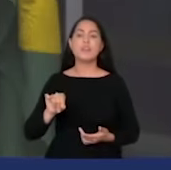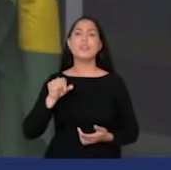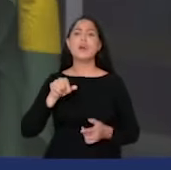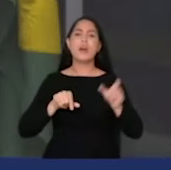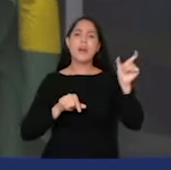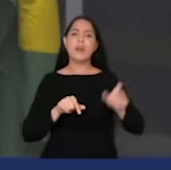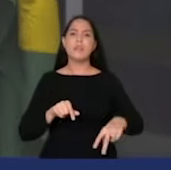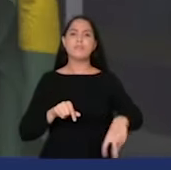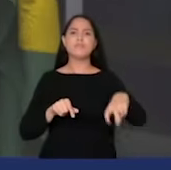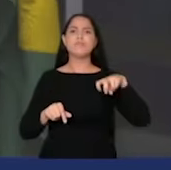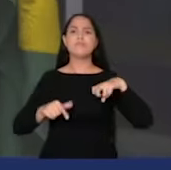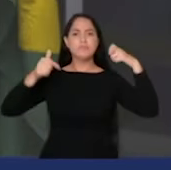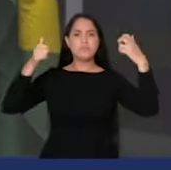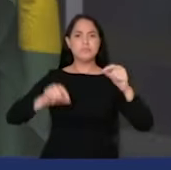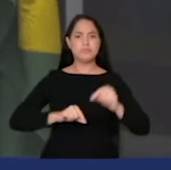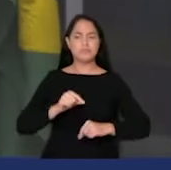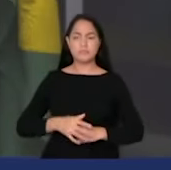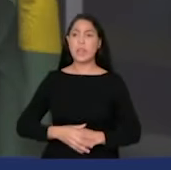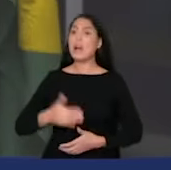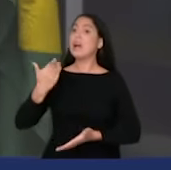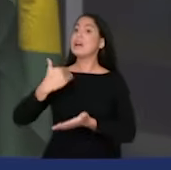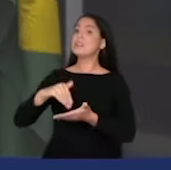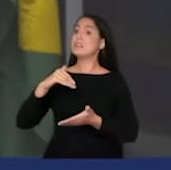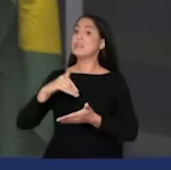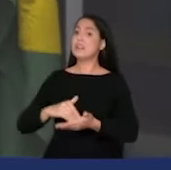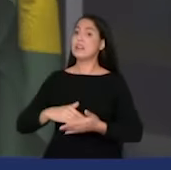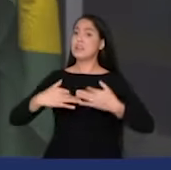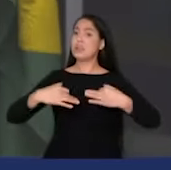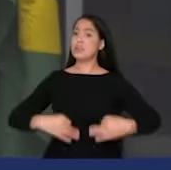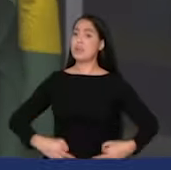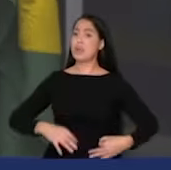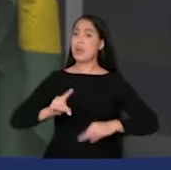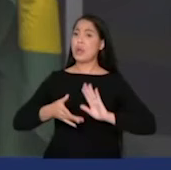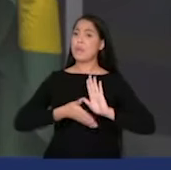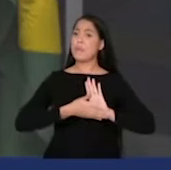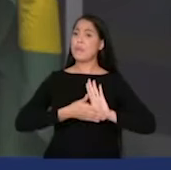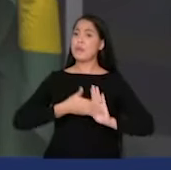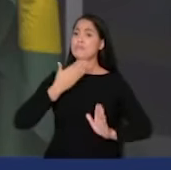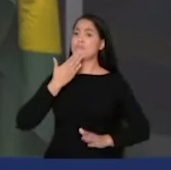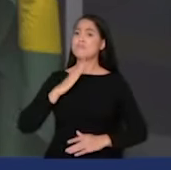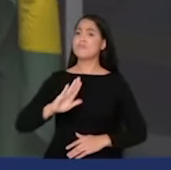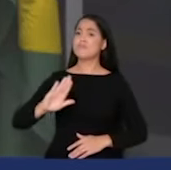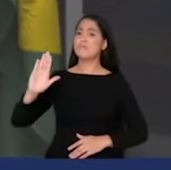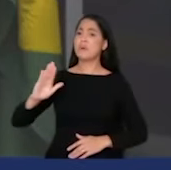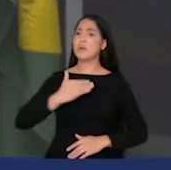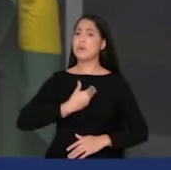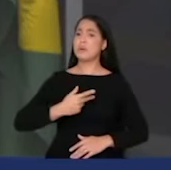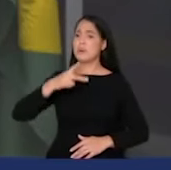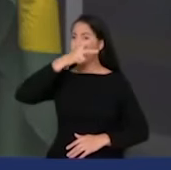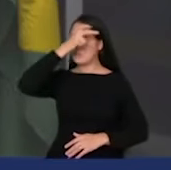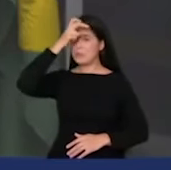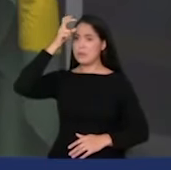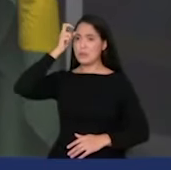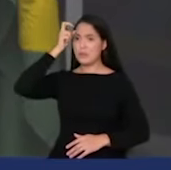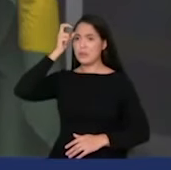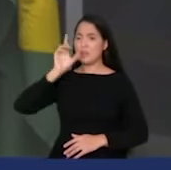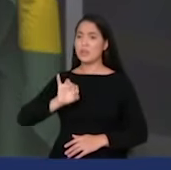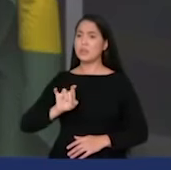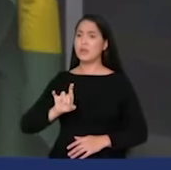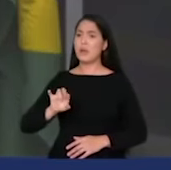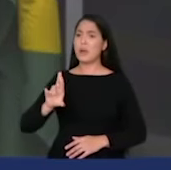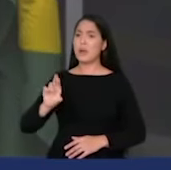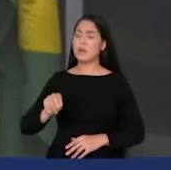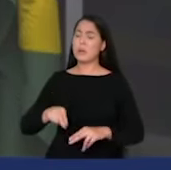prefeitura: a Secretaria de Integridade surge como uma promessa de campanha do prefeito Eduardo Paes. A partir disso é que se desenha